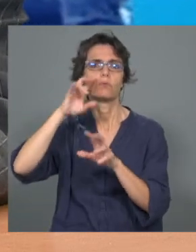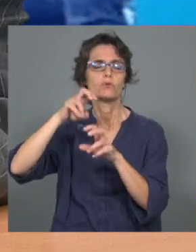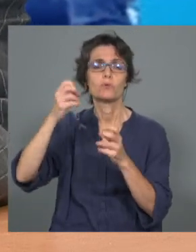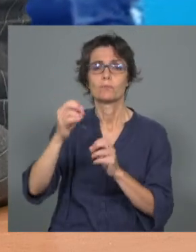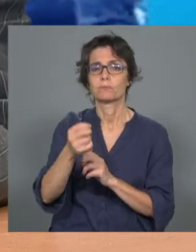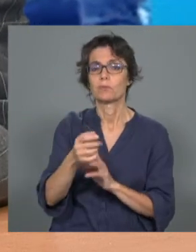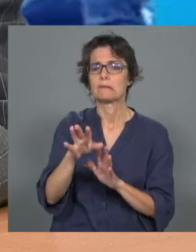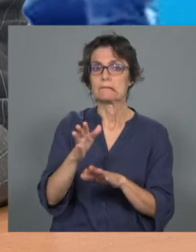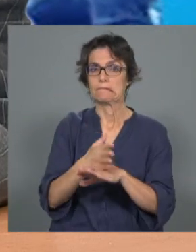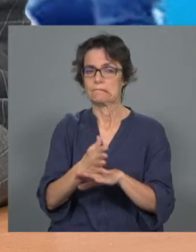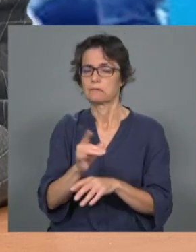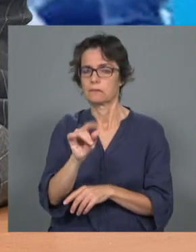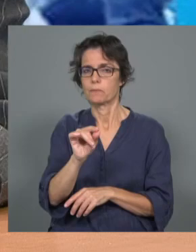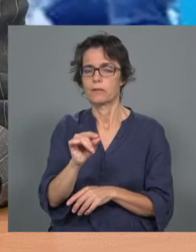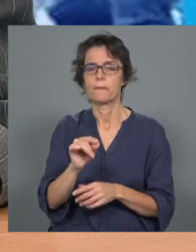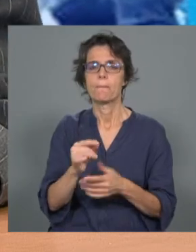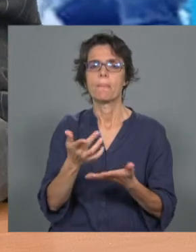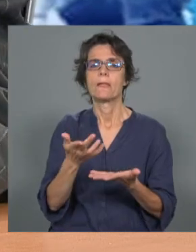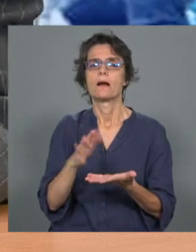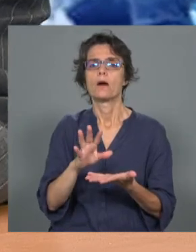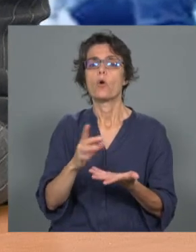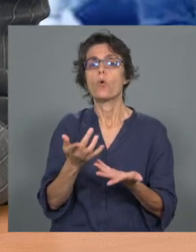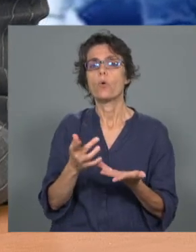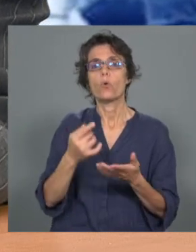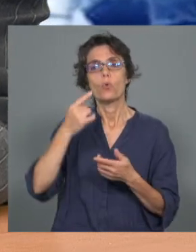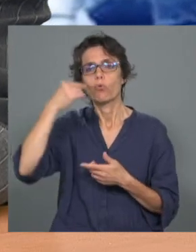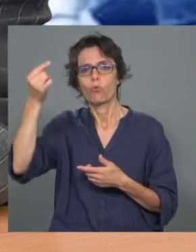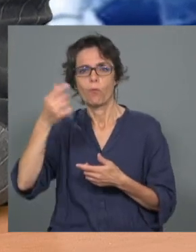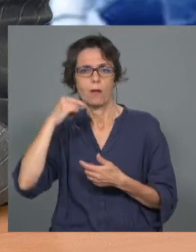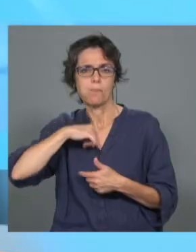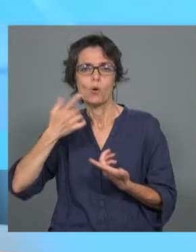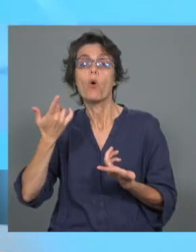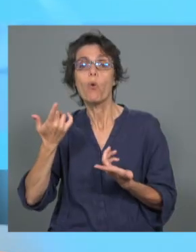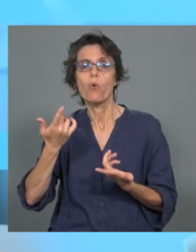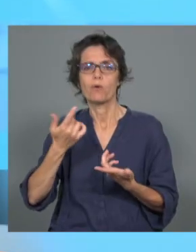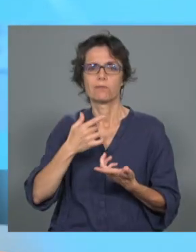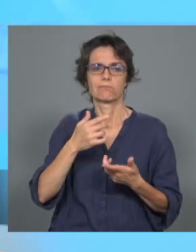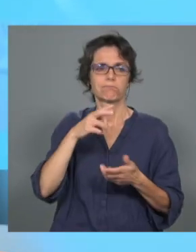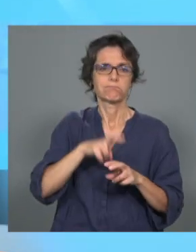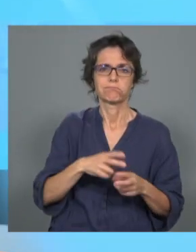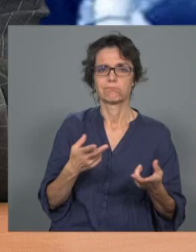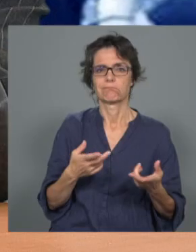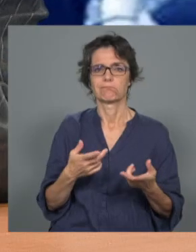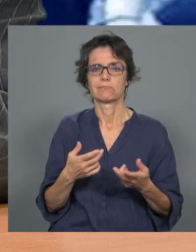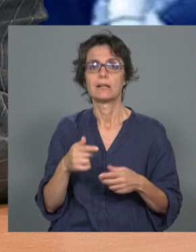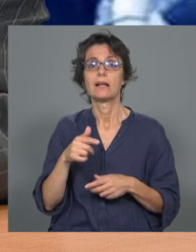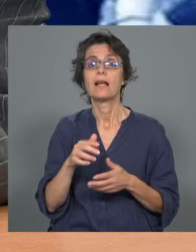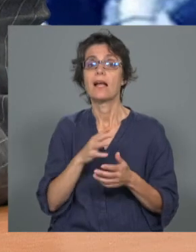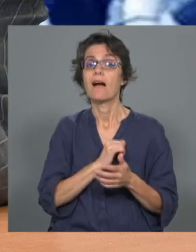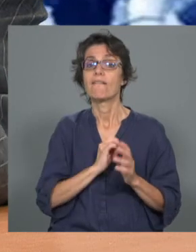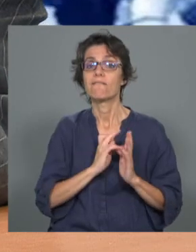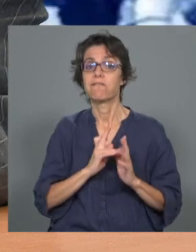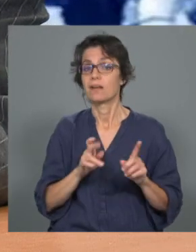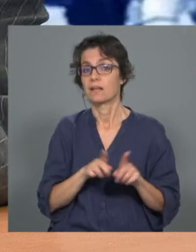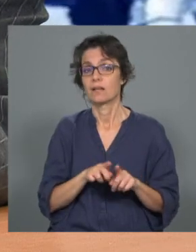interesse. Somos nómadas por natureza ou somos sedentários? Há quem pense que é nómada. A fé bíblica é exatamente, não